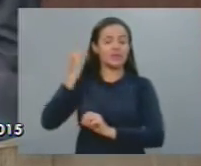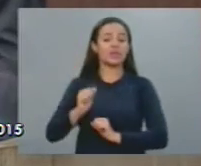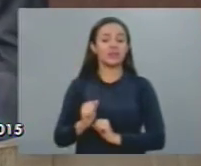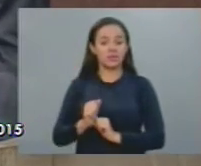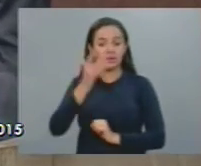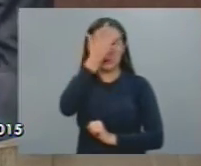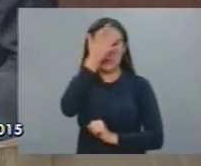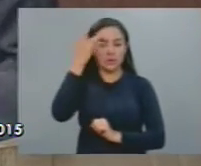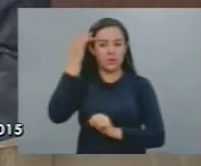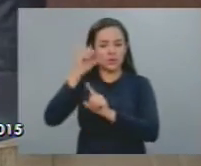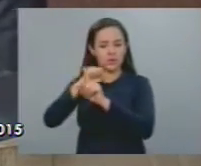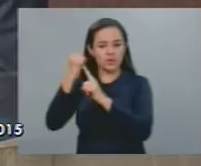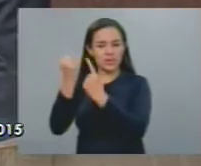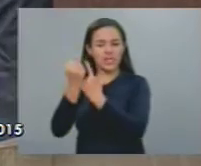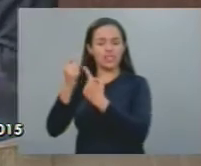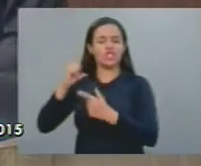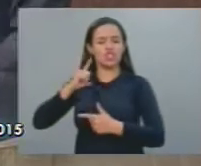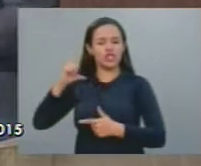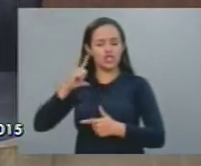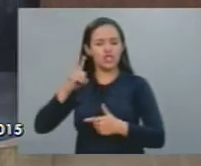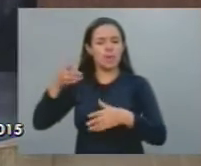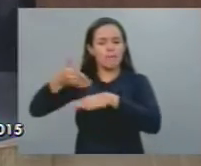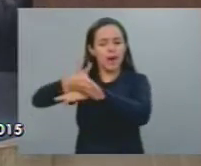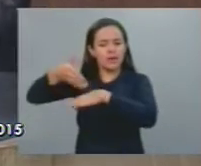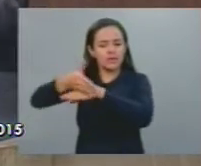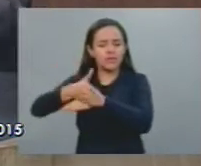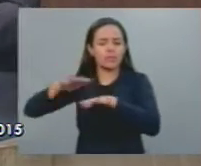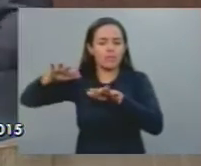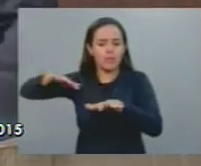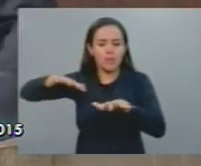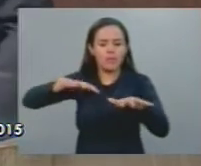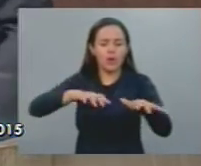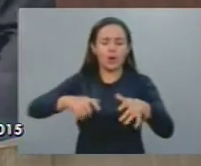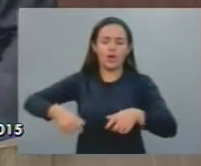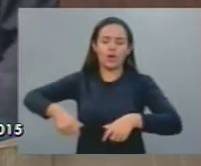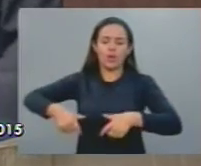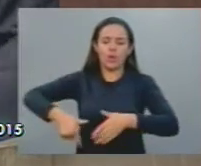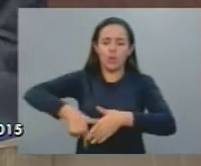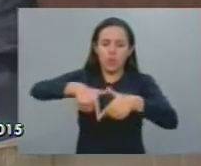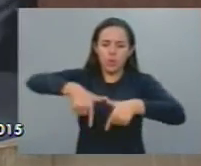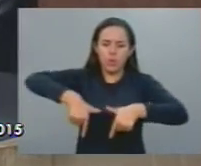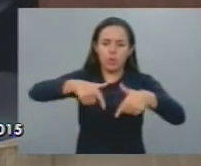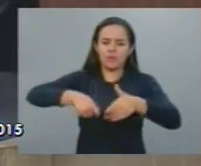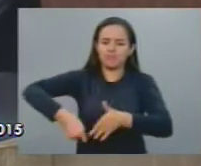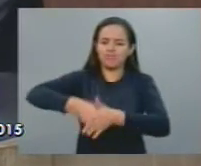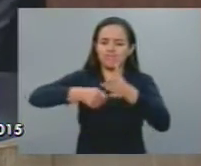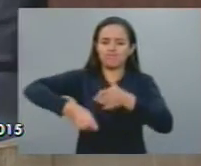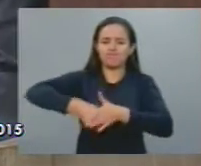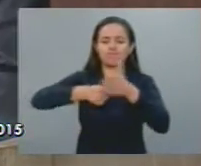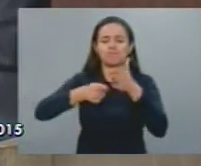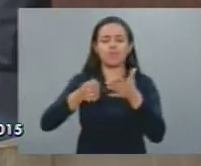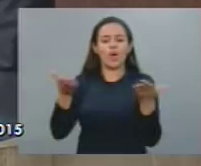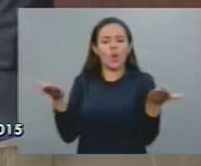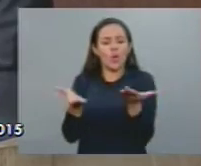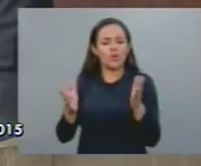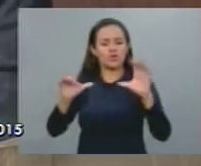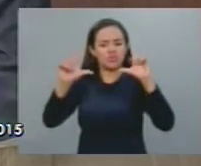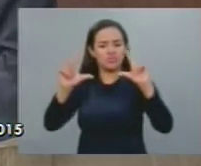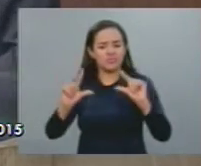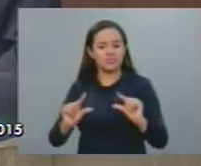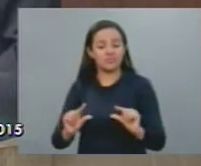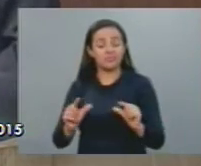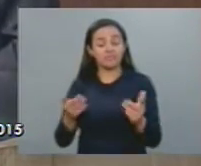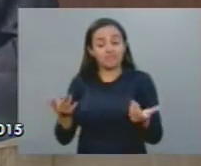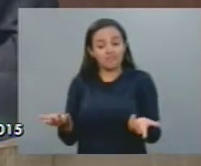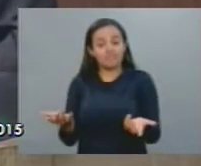mais densidade participativa e isso nos falta nesse momento. Por isso mesmo, que o momento é